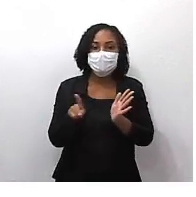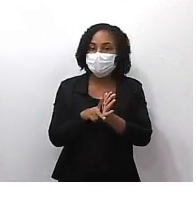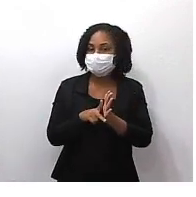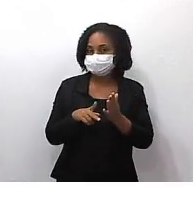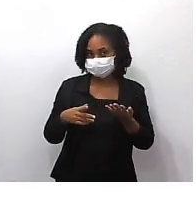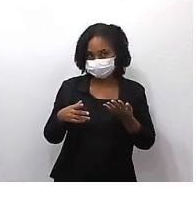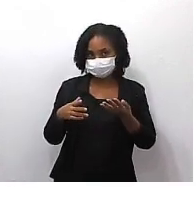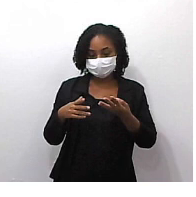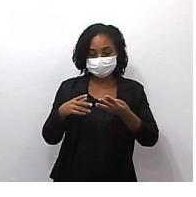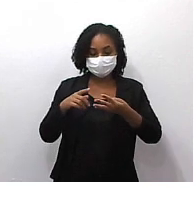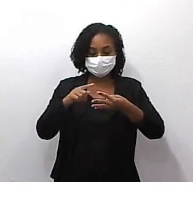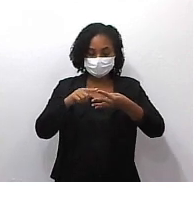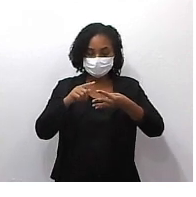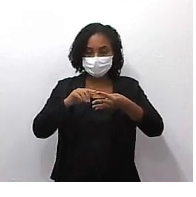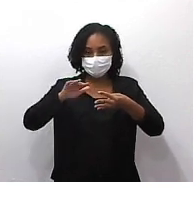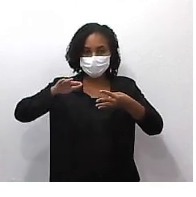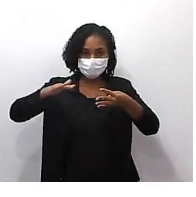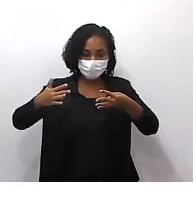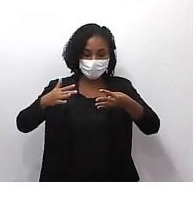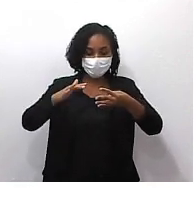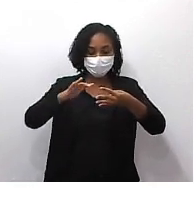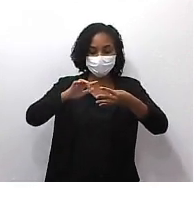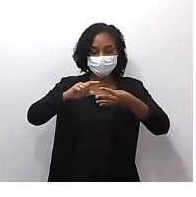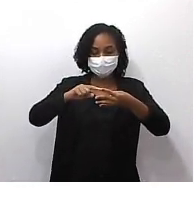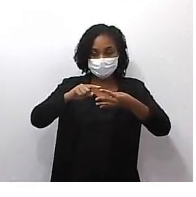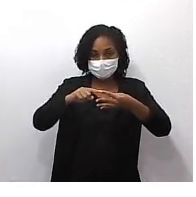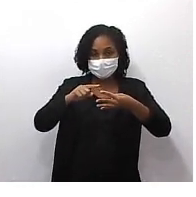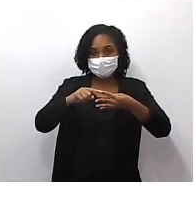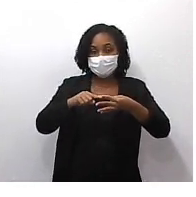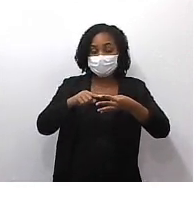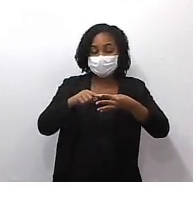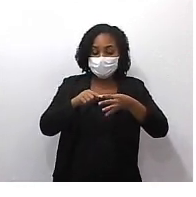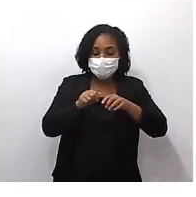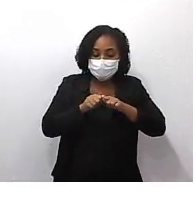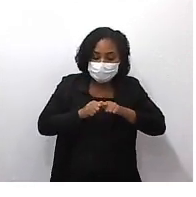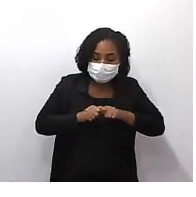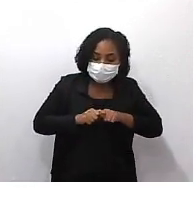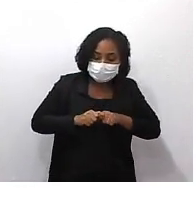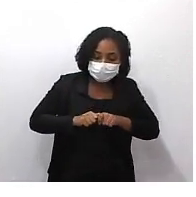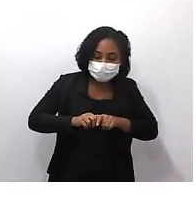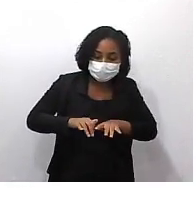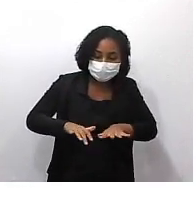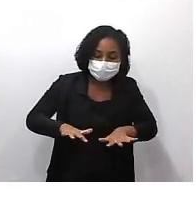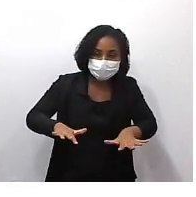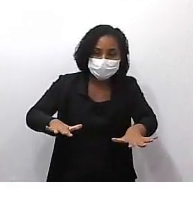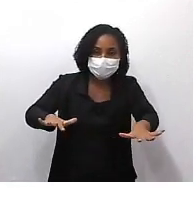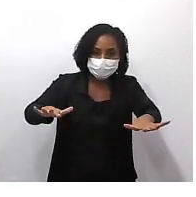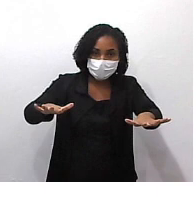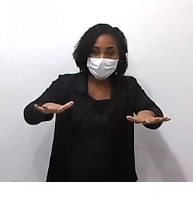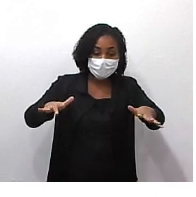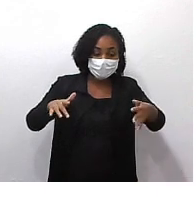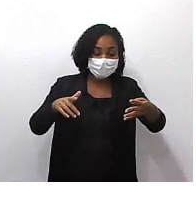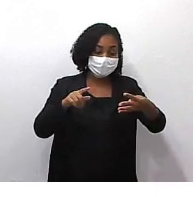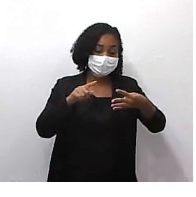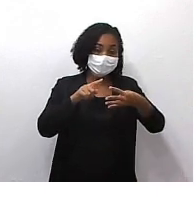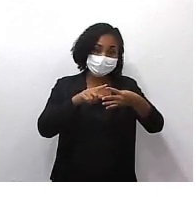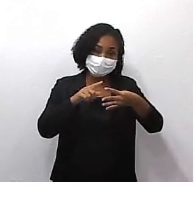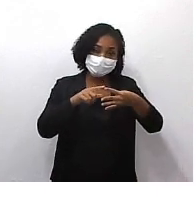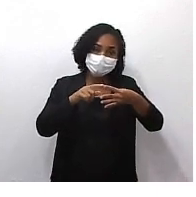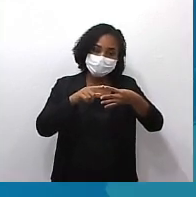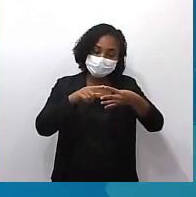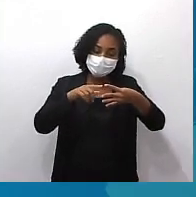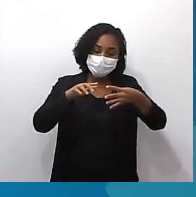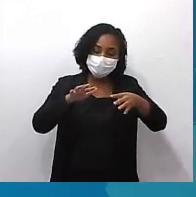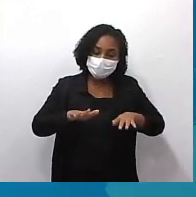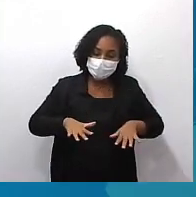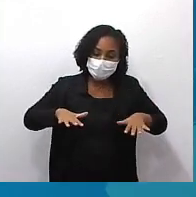de fora do continente, externo. Ou seja, a drenagem exorreica é aquela em que a água do rio vai